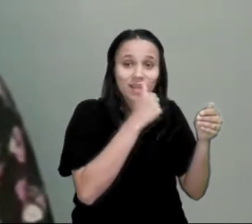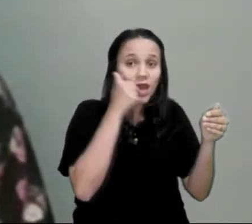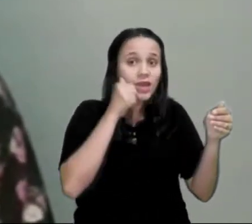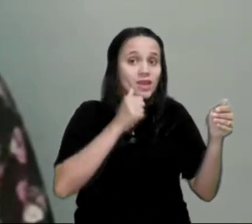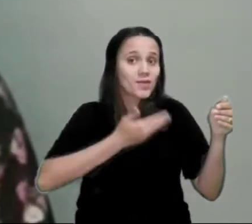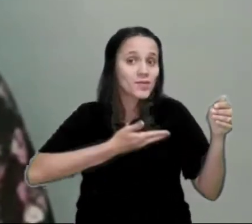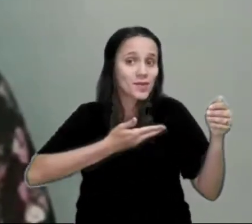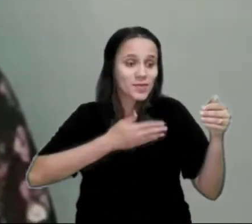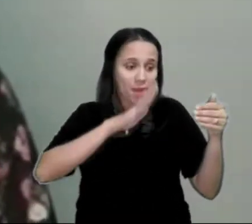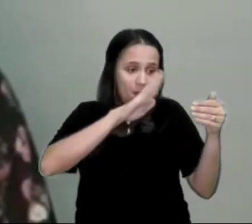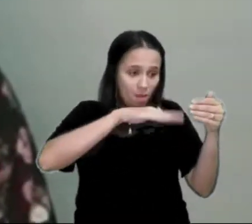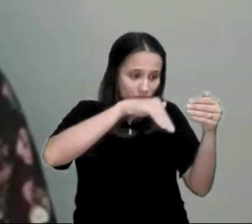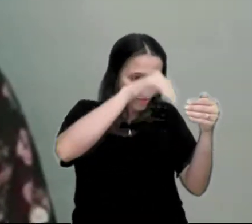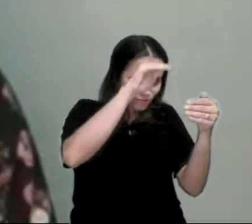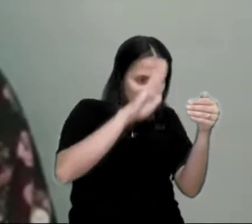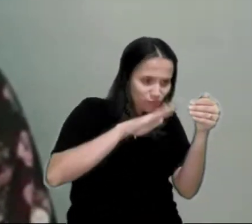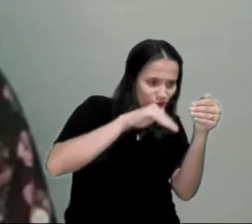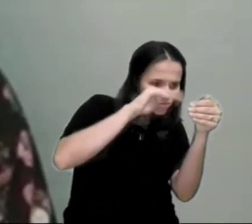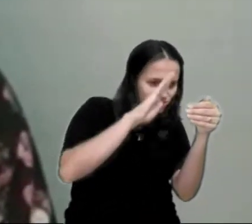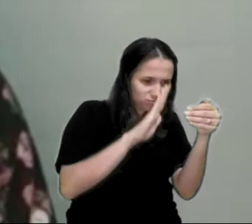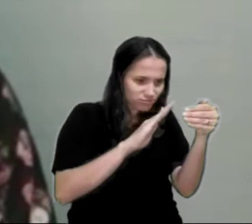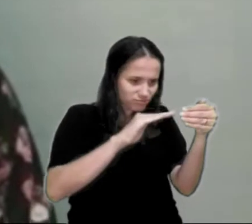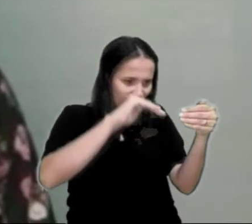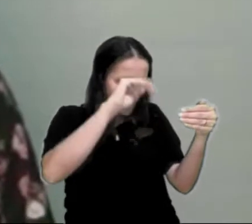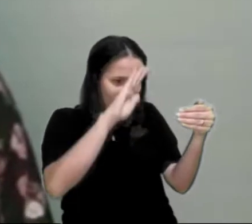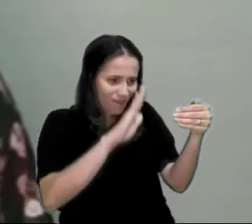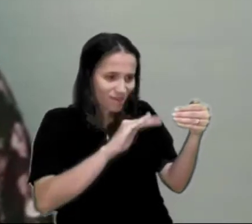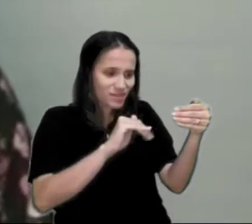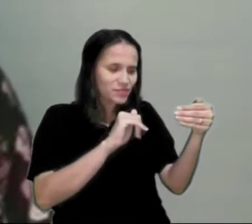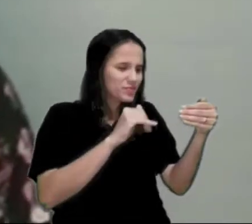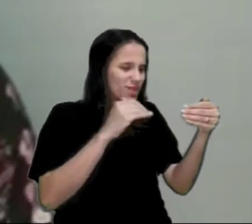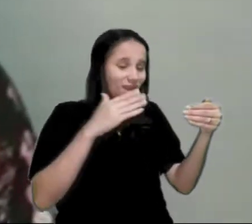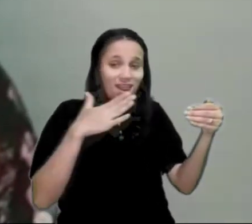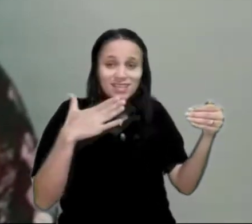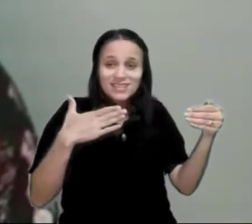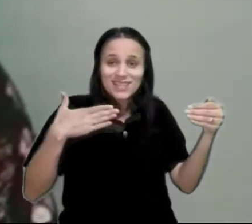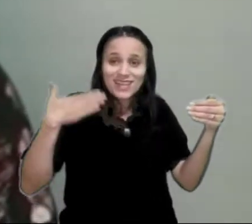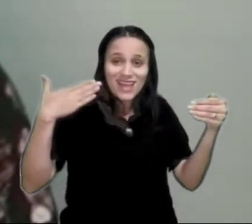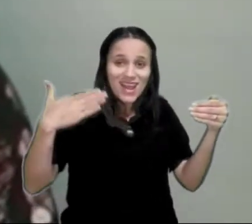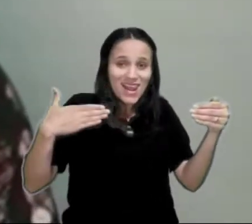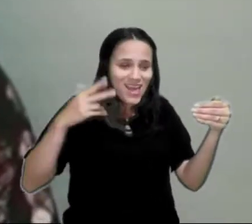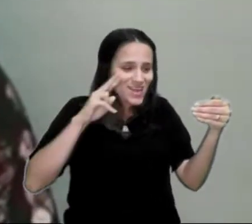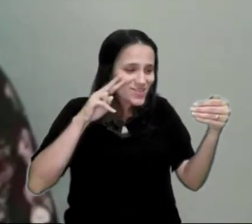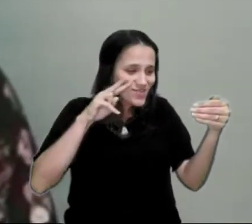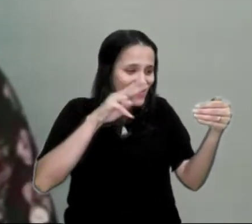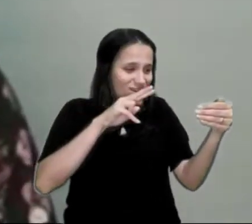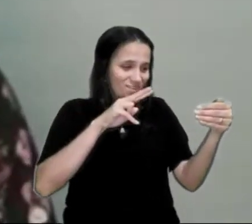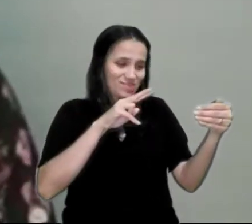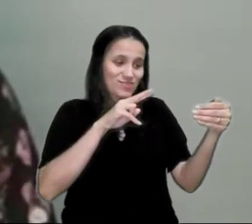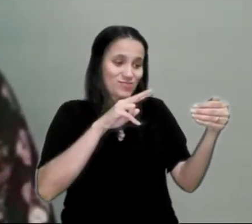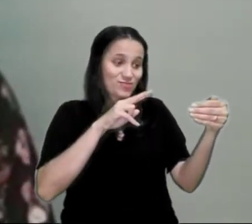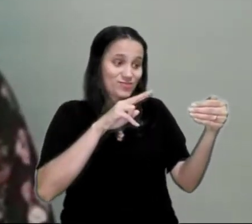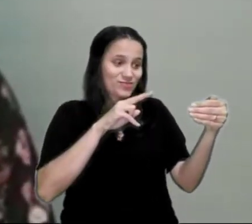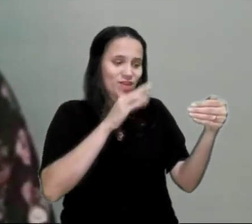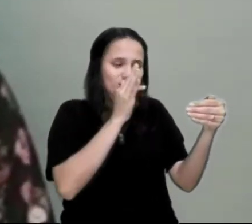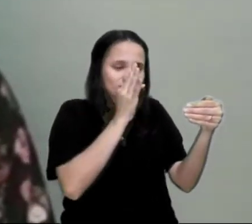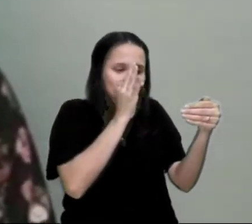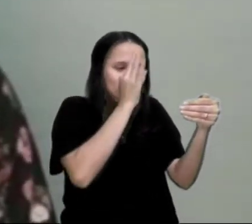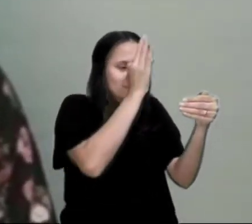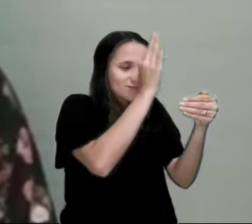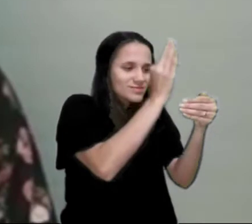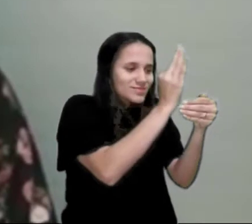que ela mesma pintou, então era motivo de muita alegria quando ela olhava para esse vaso e observava ele